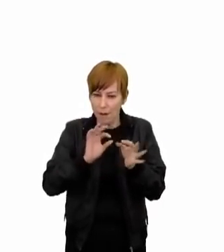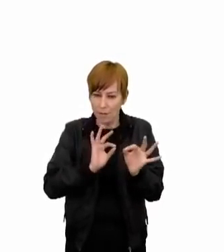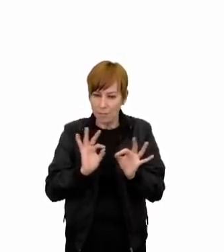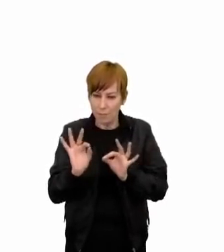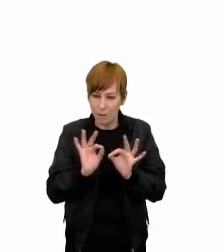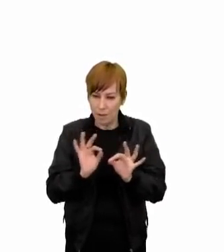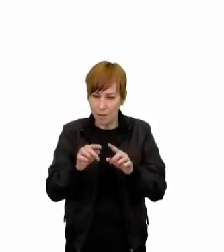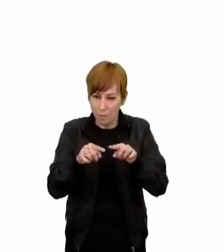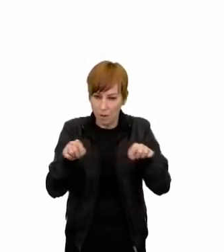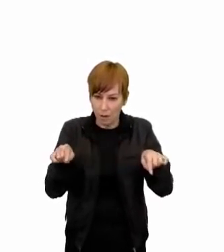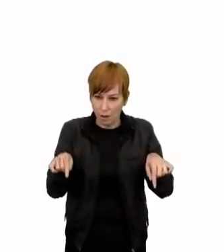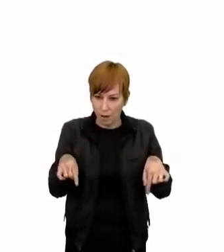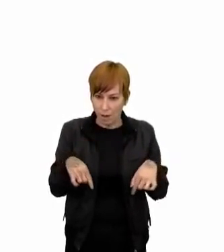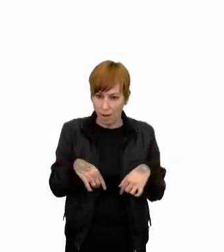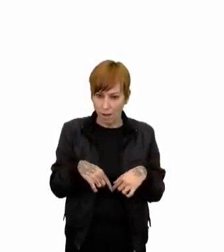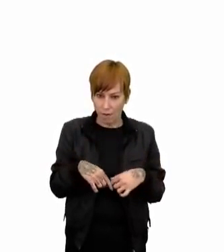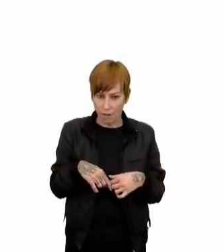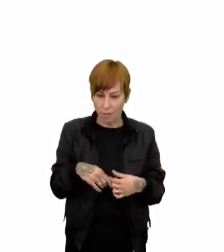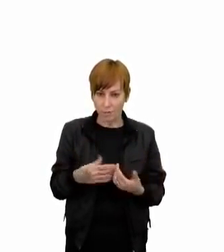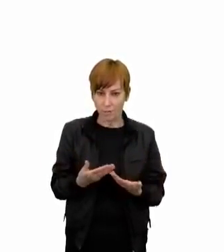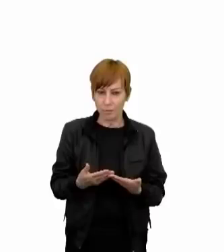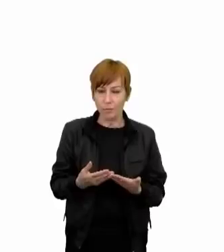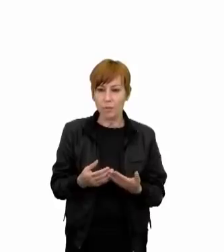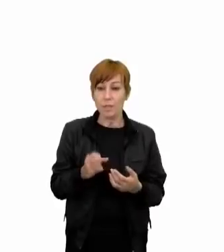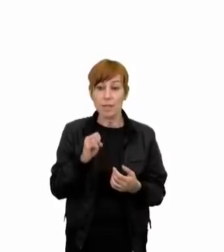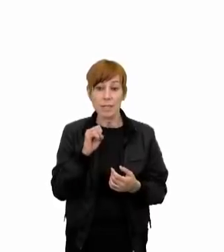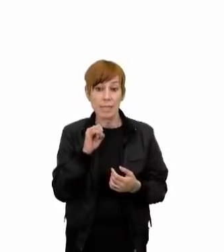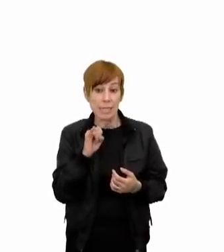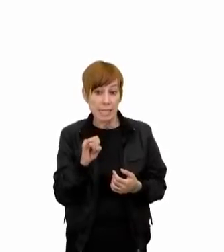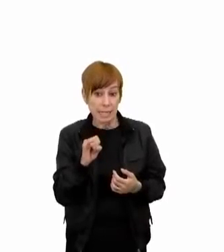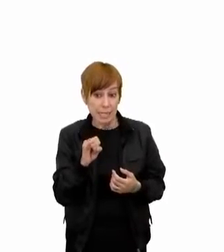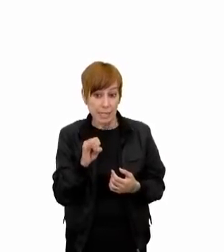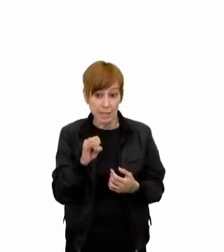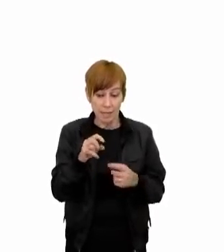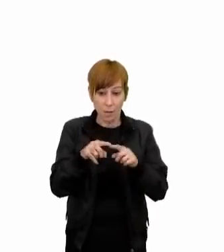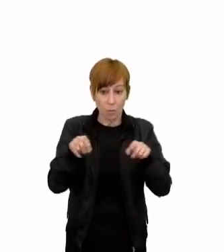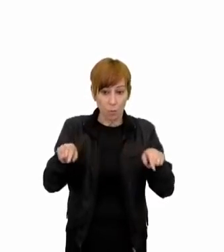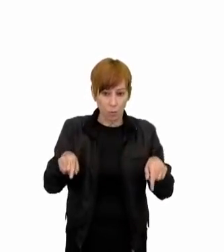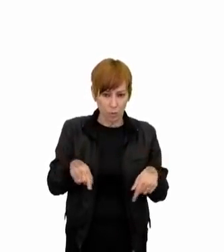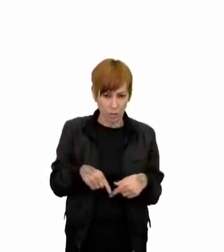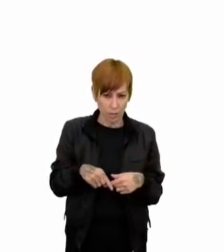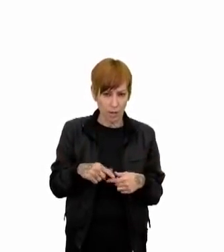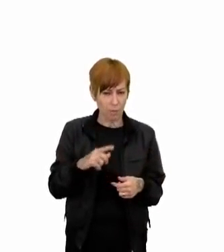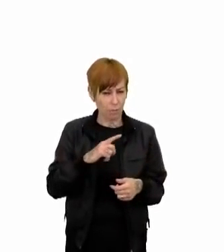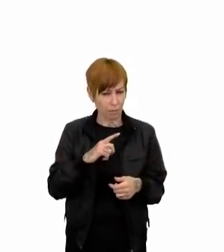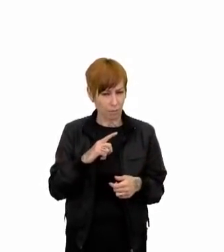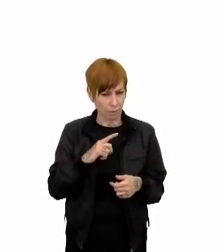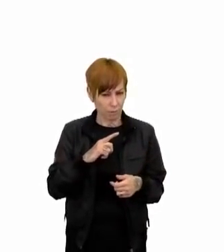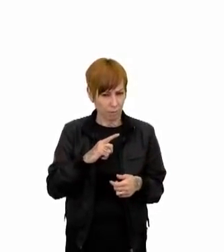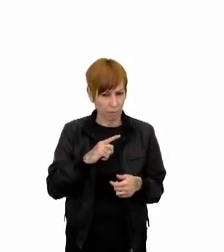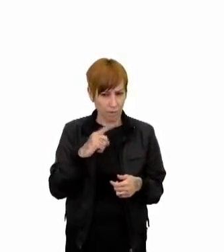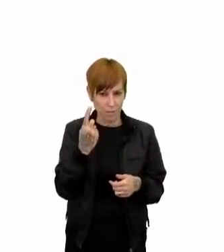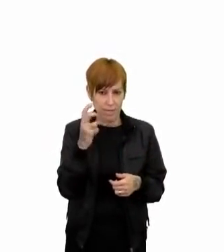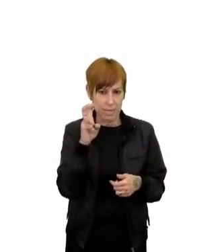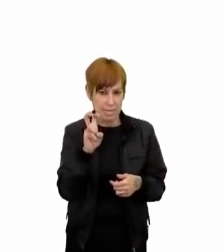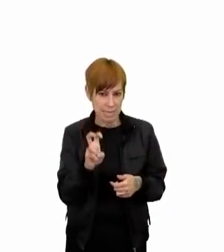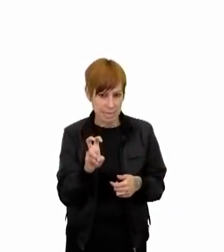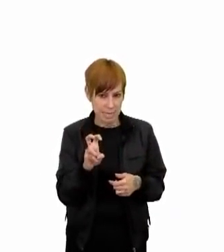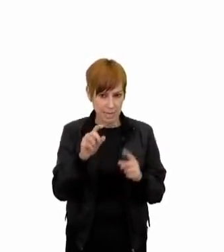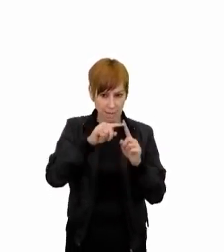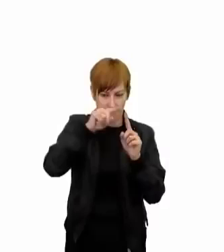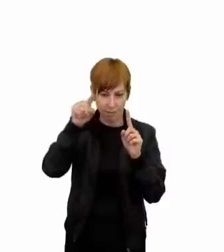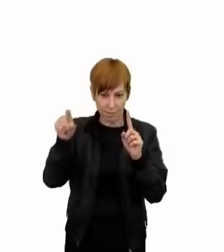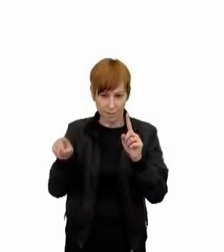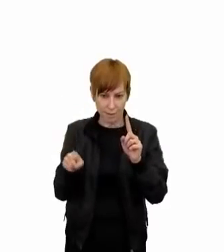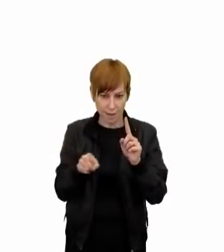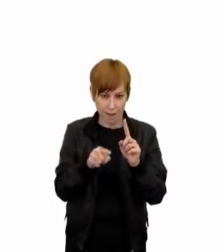terreno aí. O que a gente quer saber? Se esse terreno, em vez de ter 5, ele tivesse 15, ó, eu vou aumentar aqui, mais 5, 10,